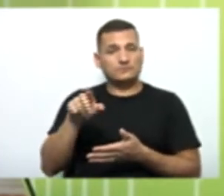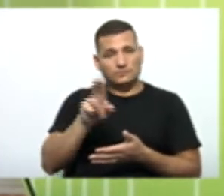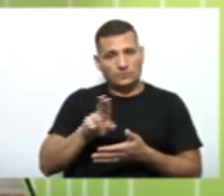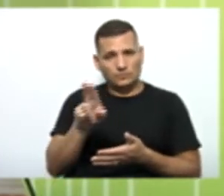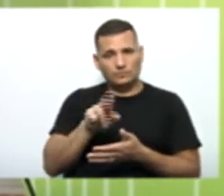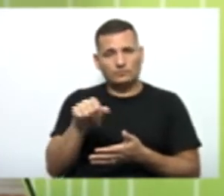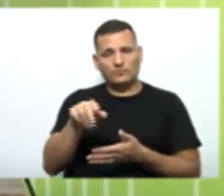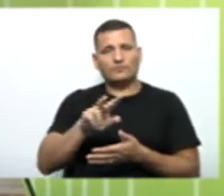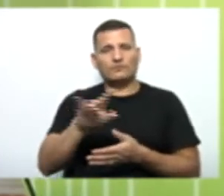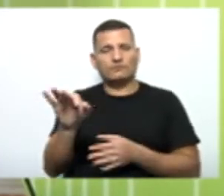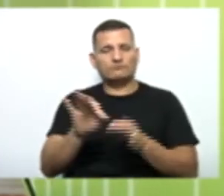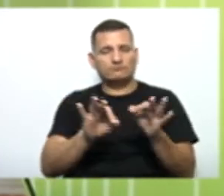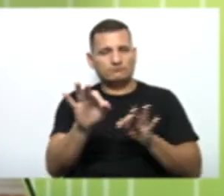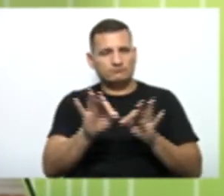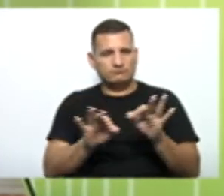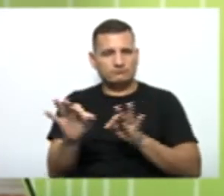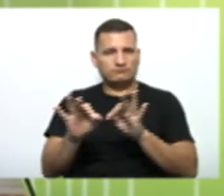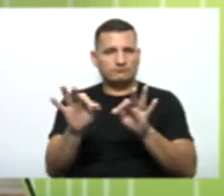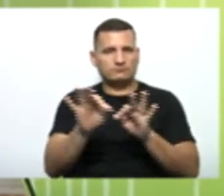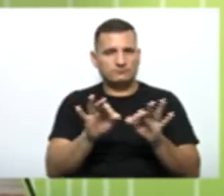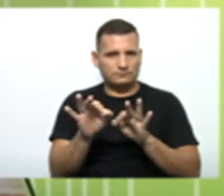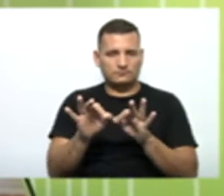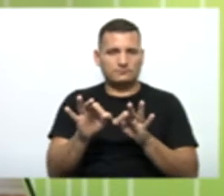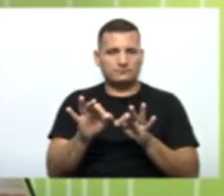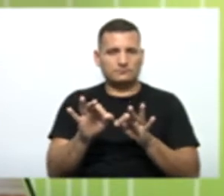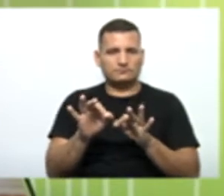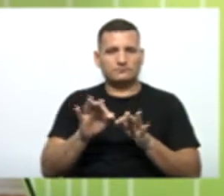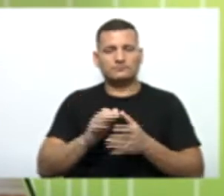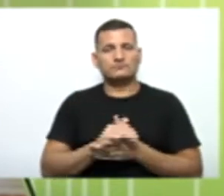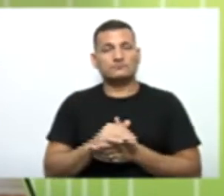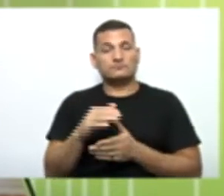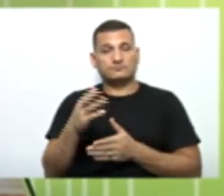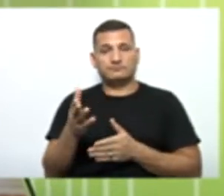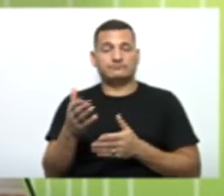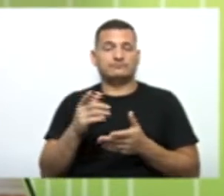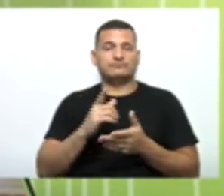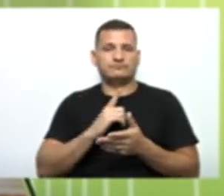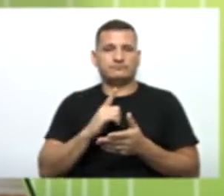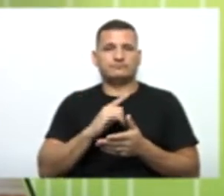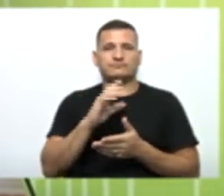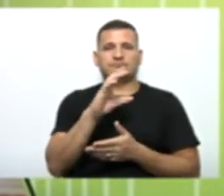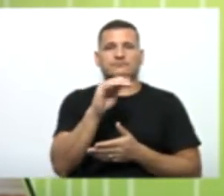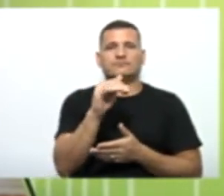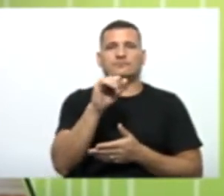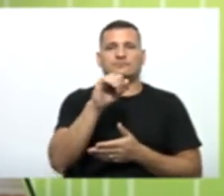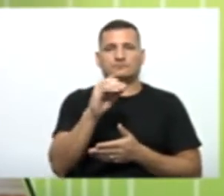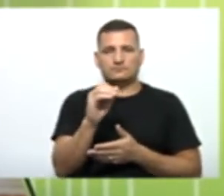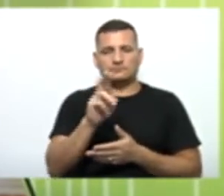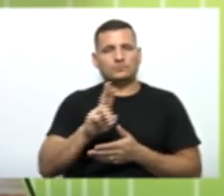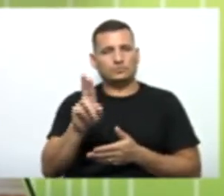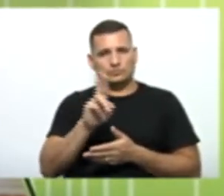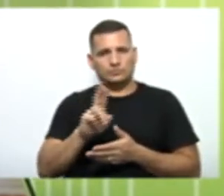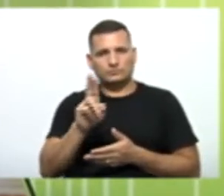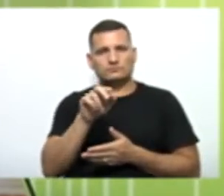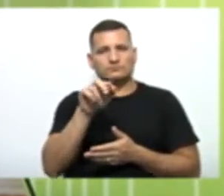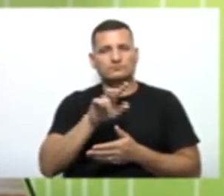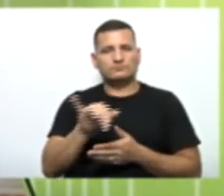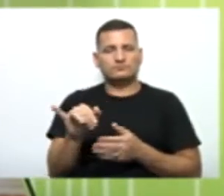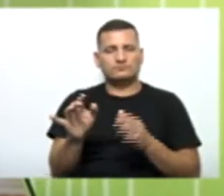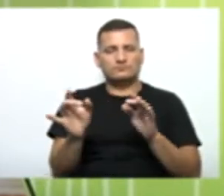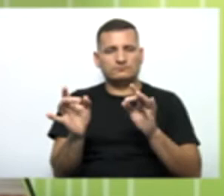vai ser modelada. Então, assim, aí entra o caso de uso, onde você vai modelar, detalhar